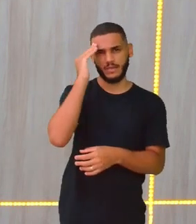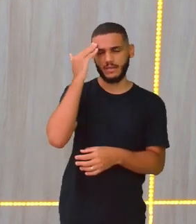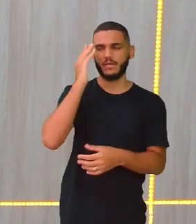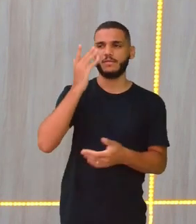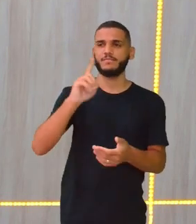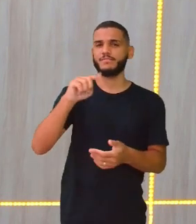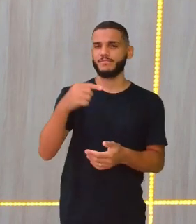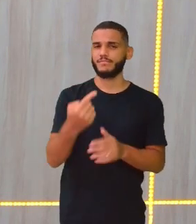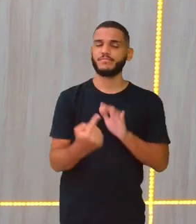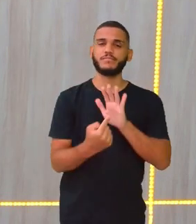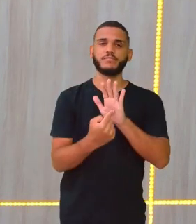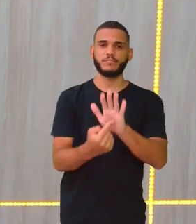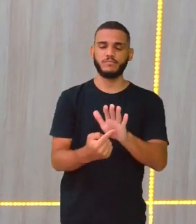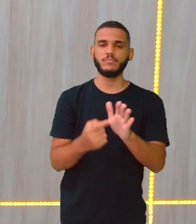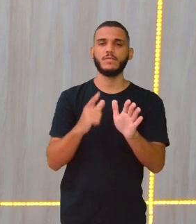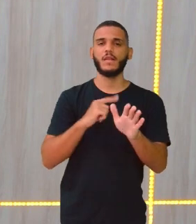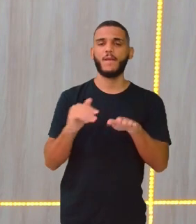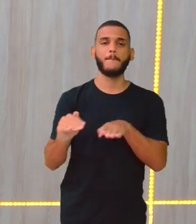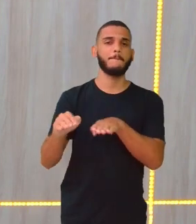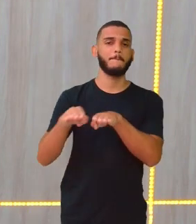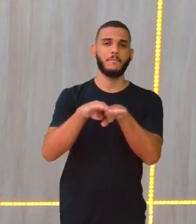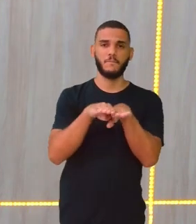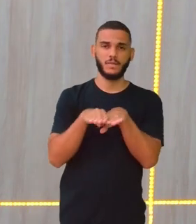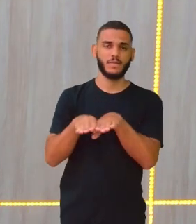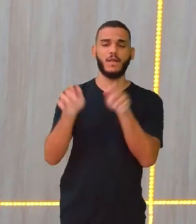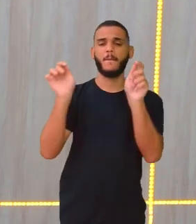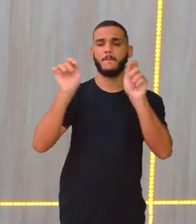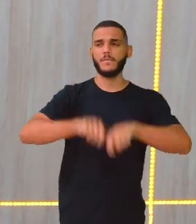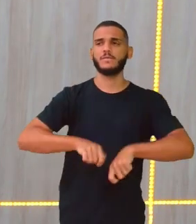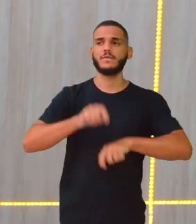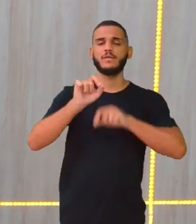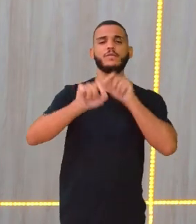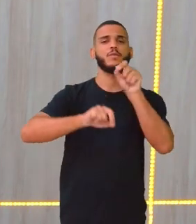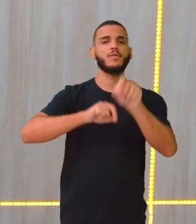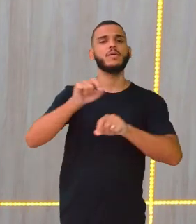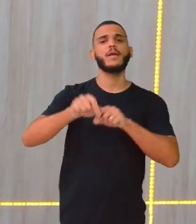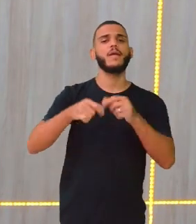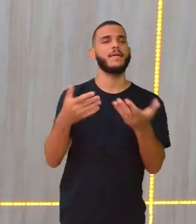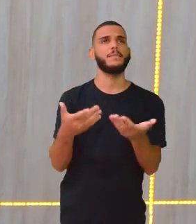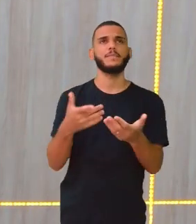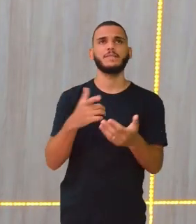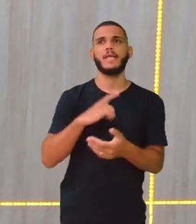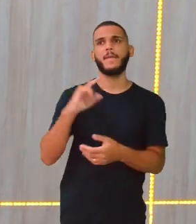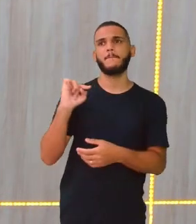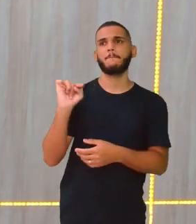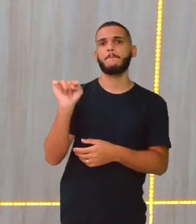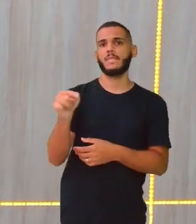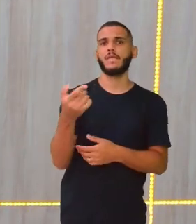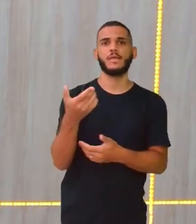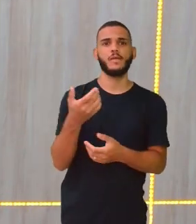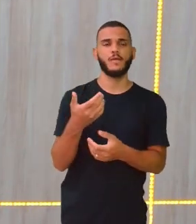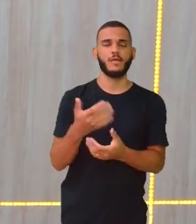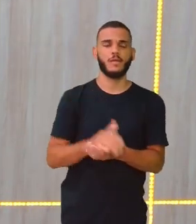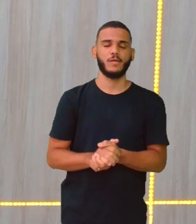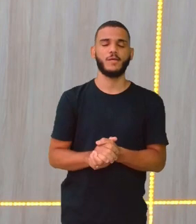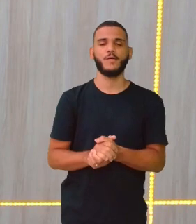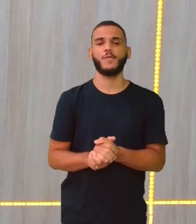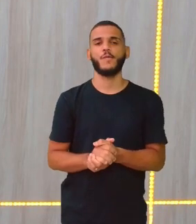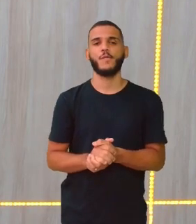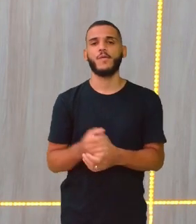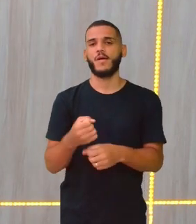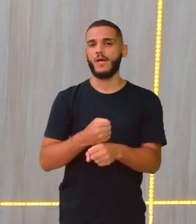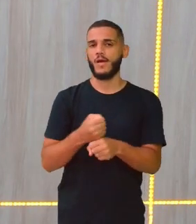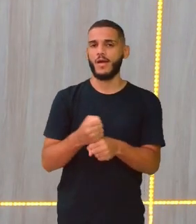depois eu vou mostrar que com o padrão, aí você pode pedir 1000 anos, pode pedir 10.000